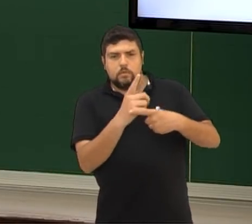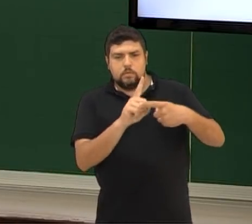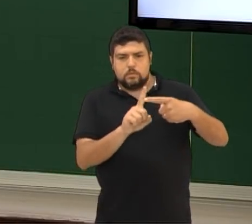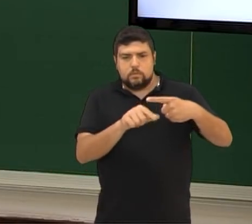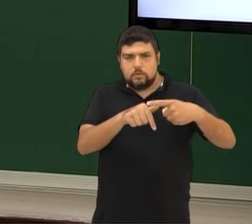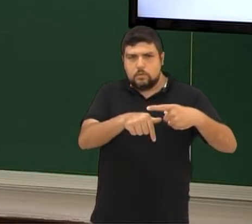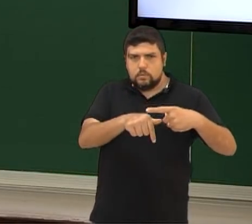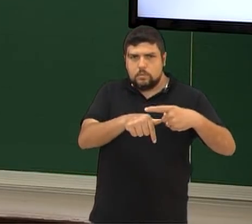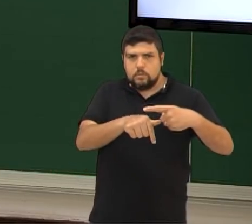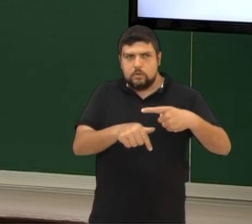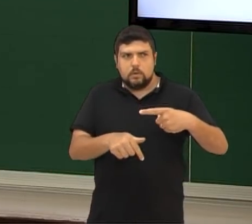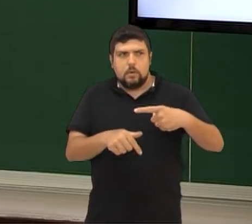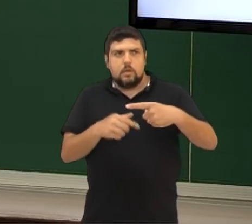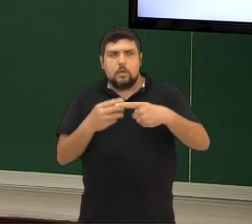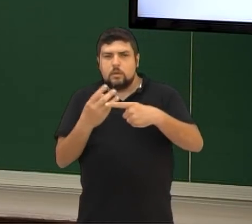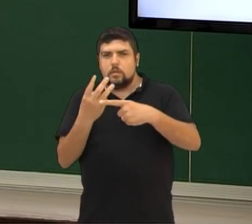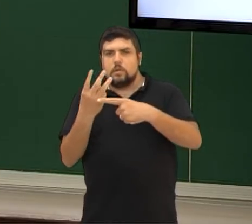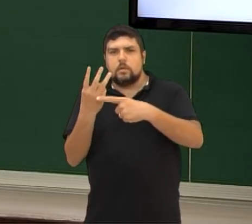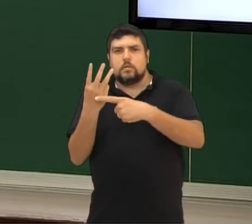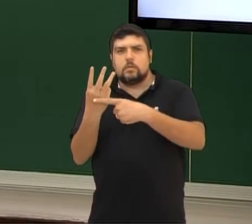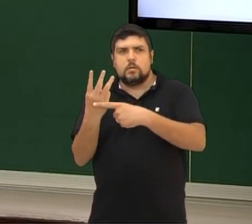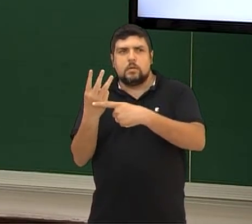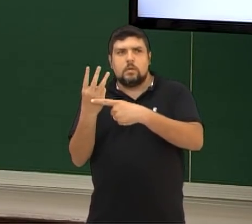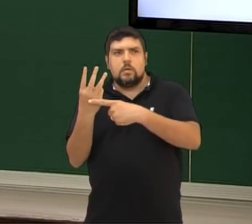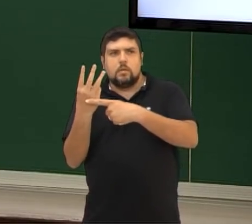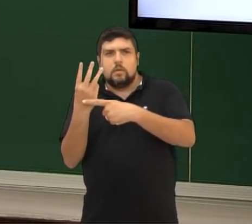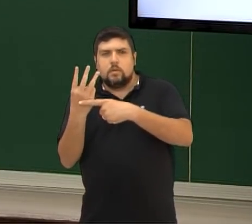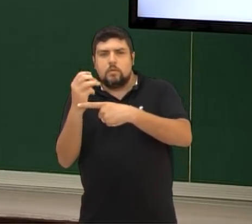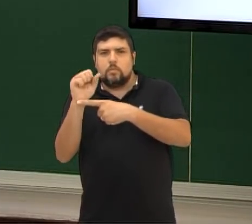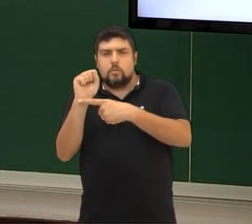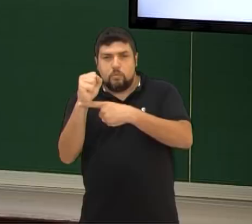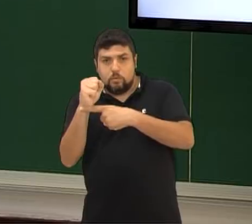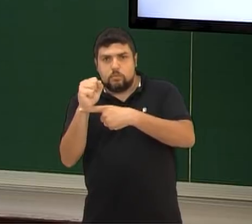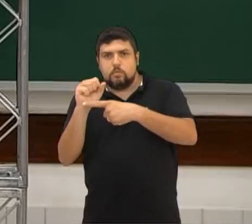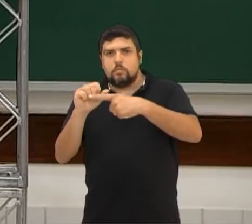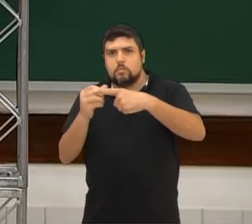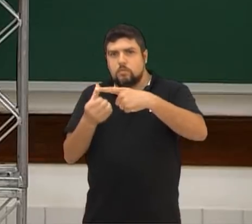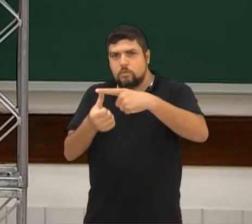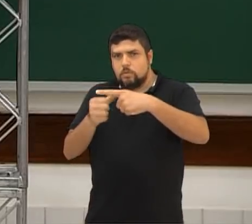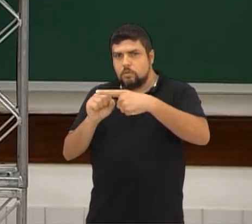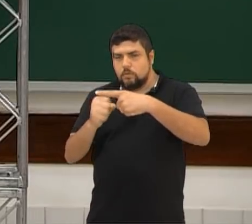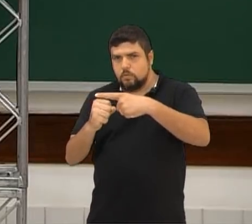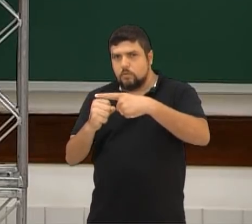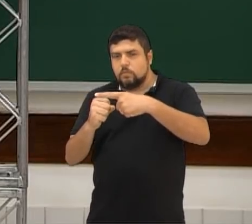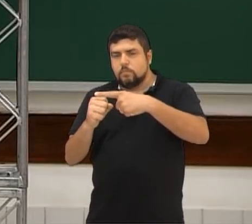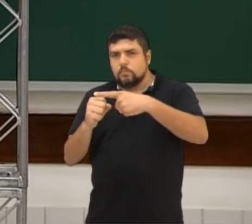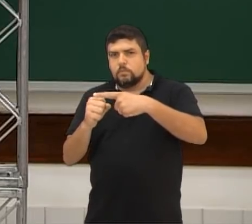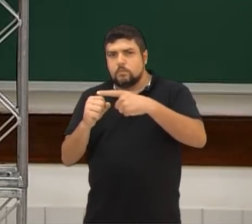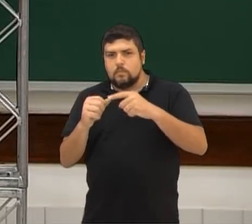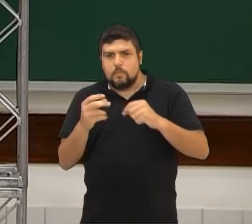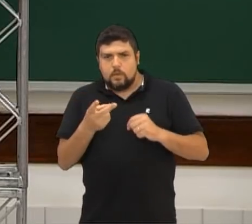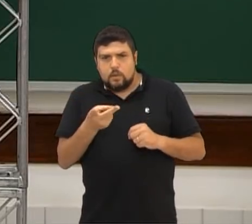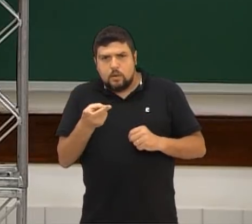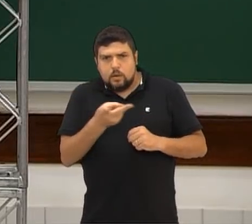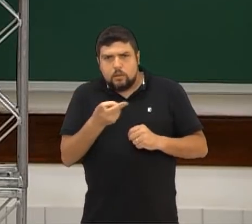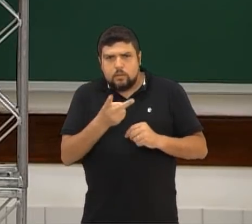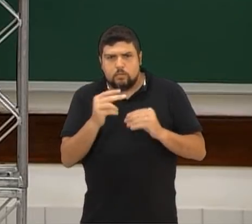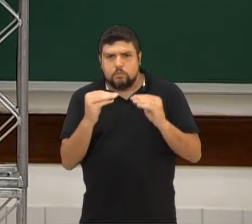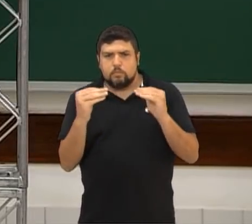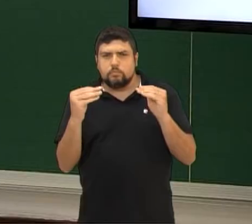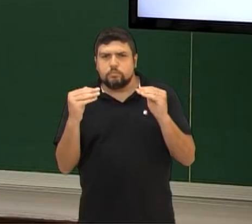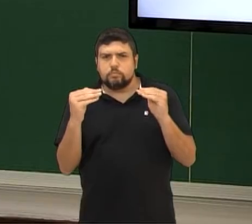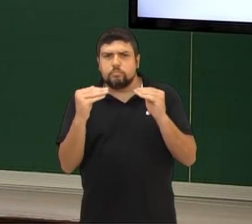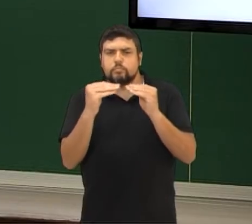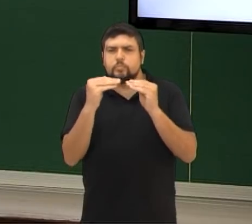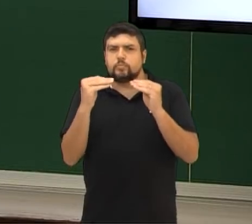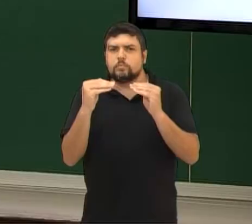são proporcionais. Veja que se você pegar esse exemplo, que é a letra A, ele também vai